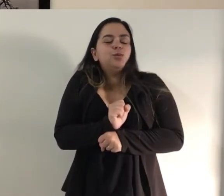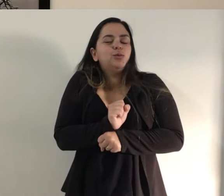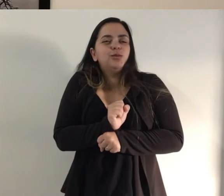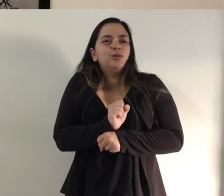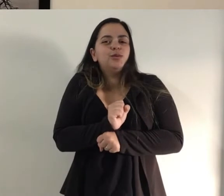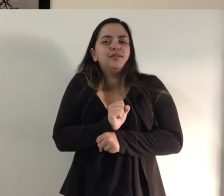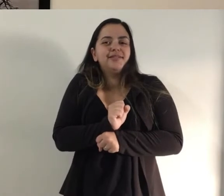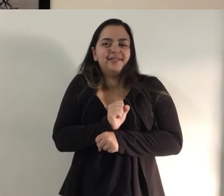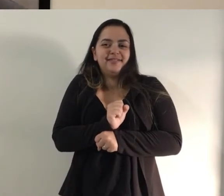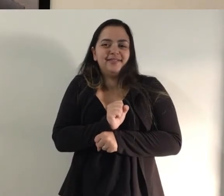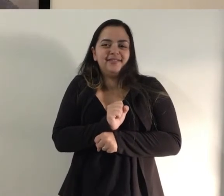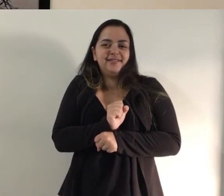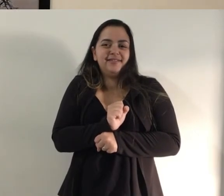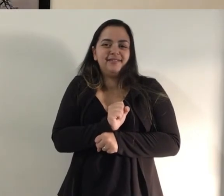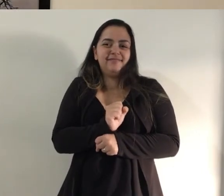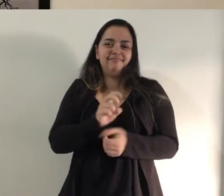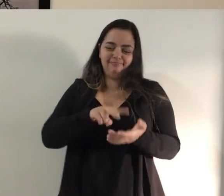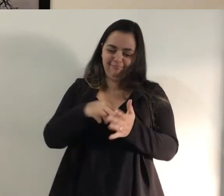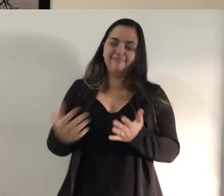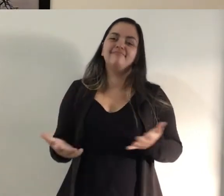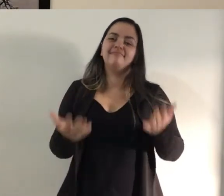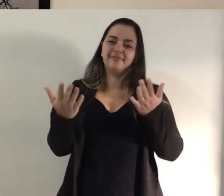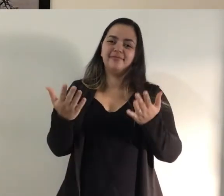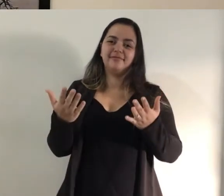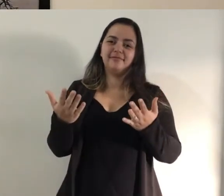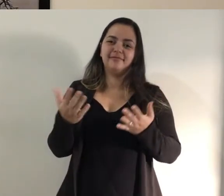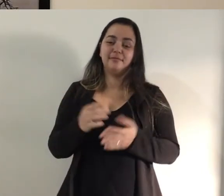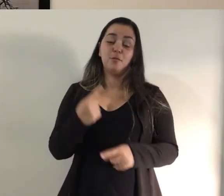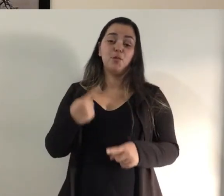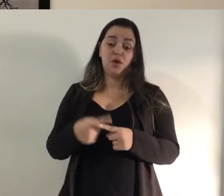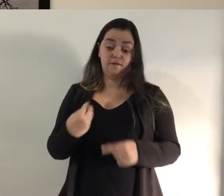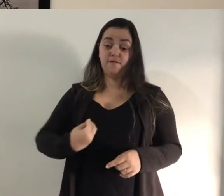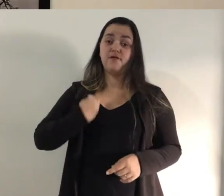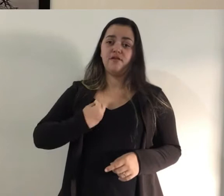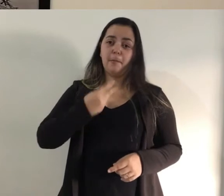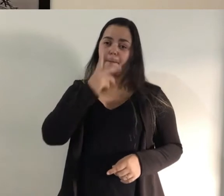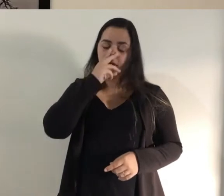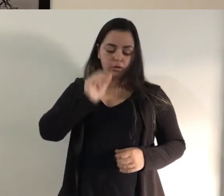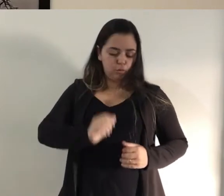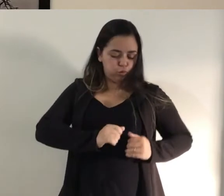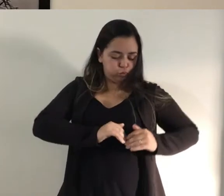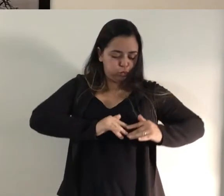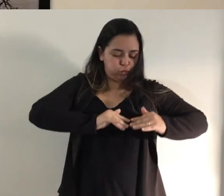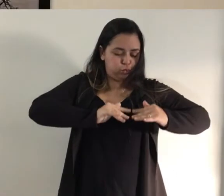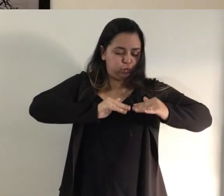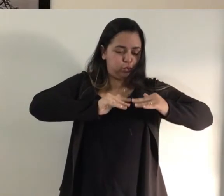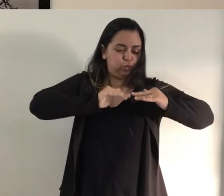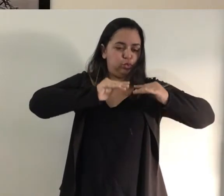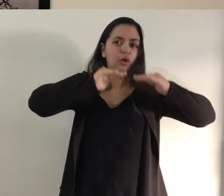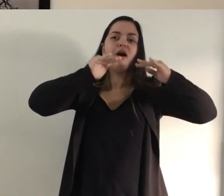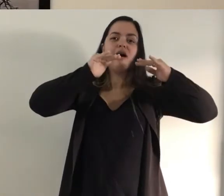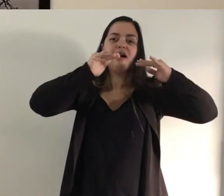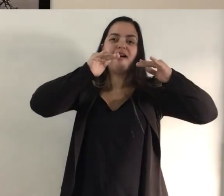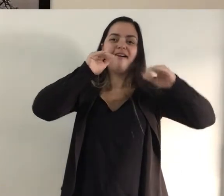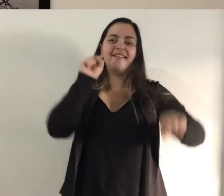de que Ele está vivo, enche o nosso coração de esperança. E isso fundamenta a nossa fé.